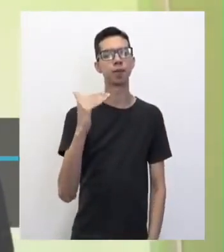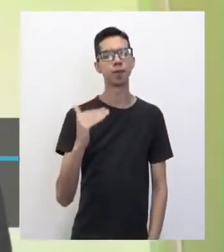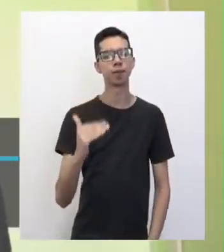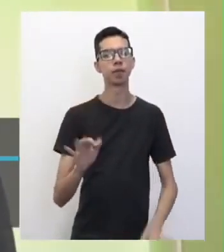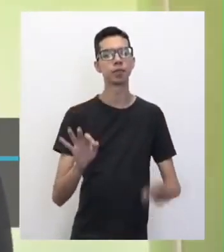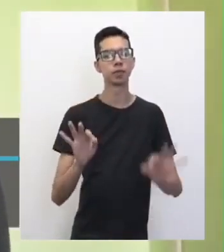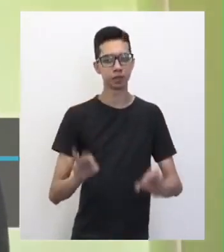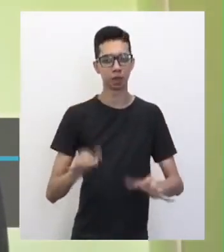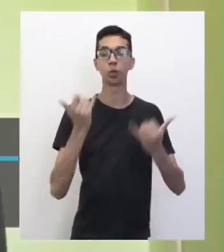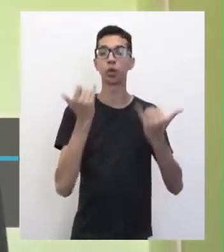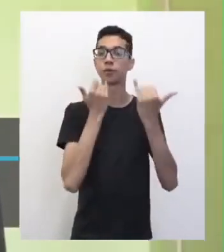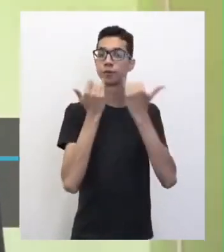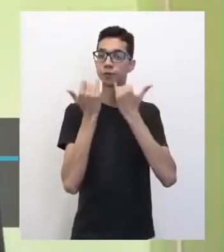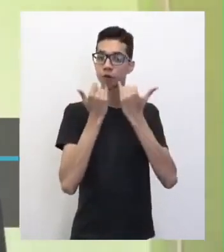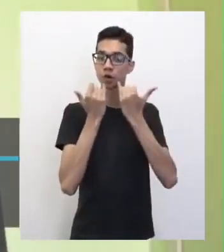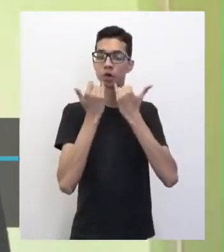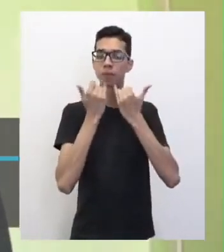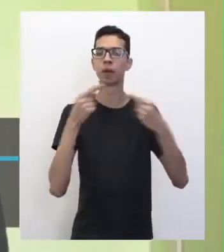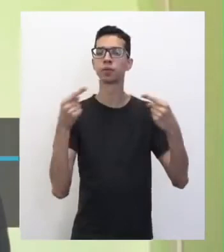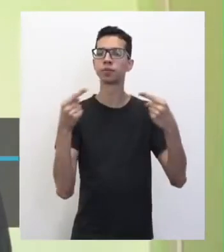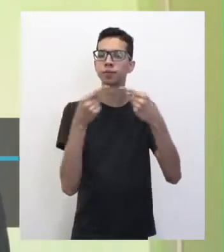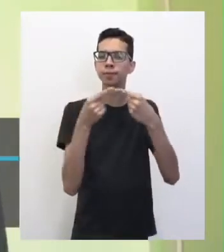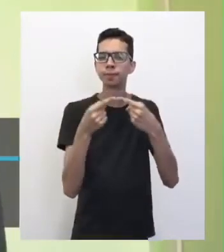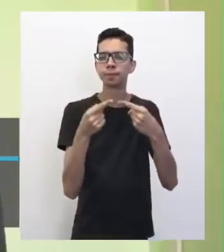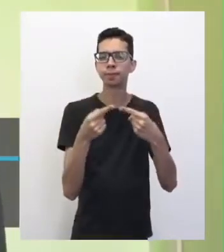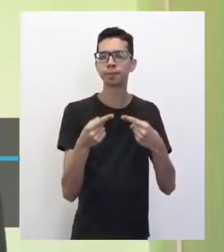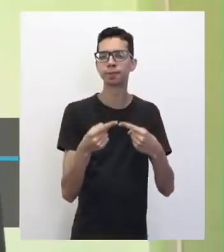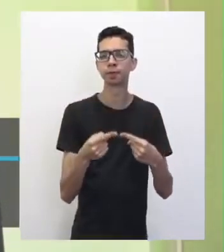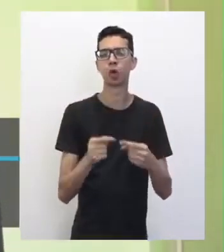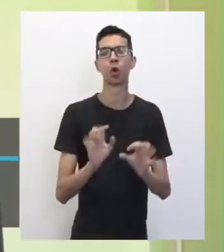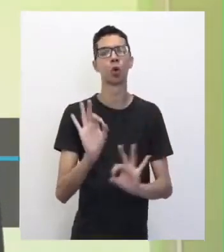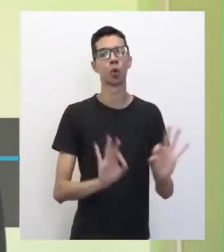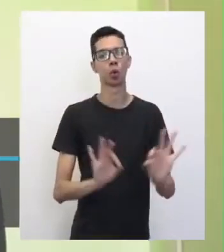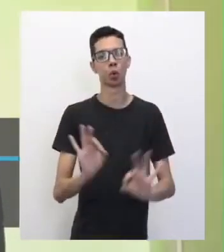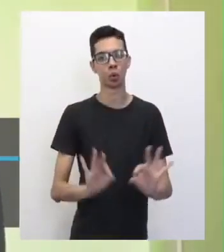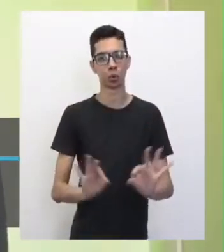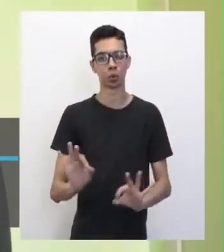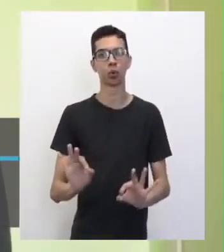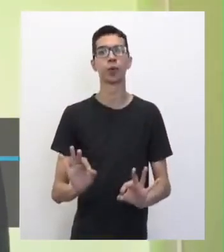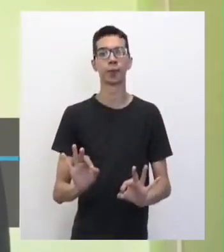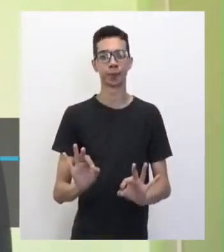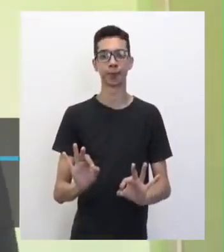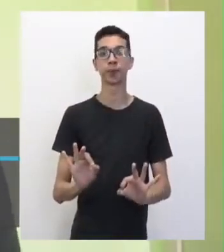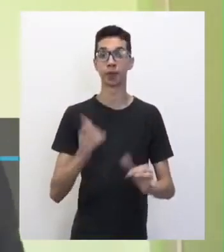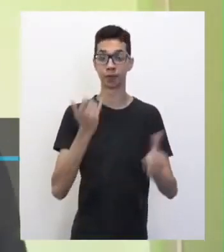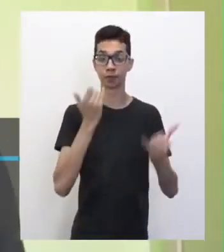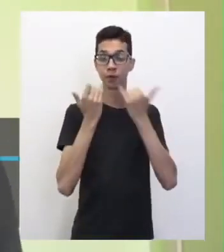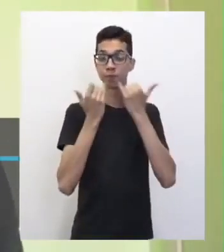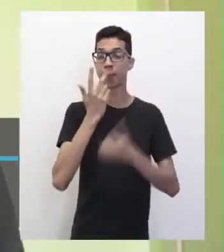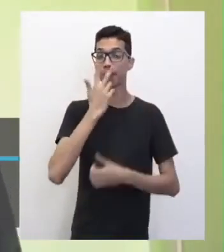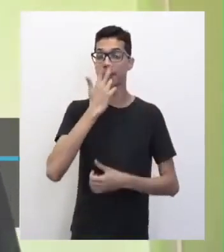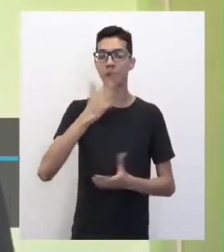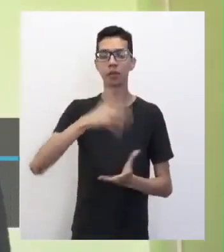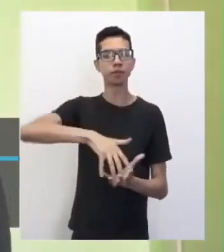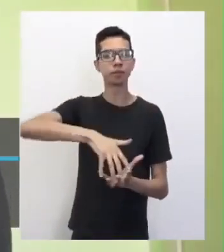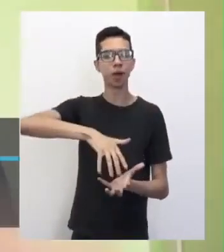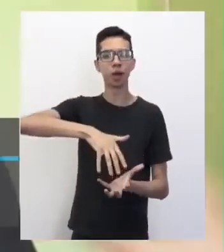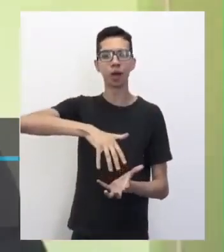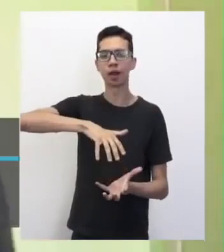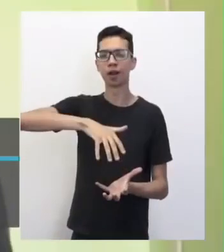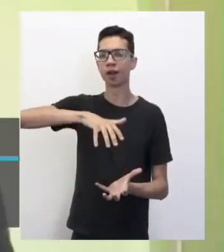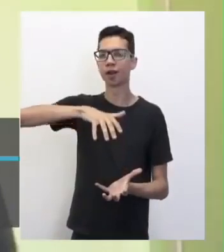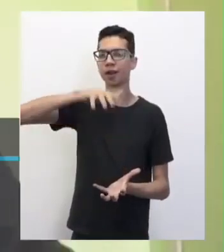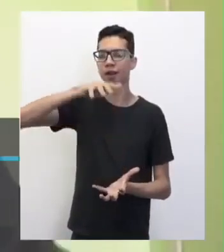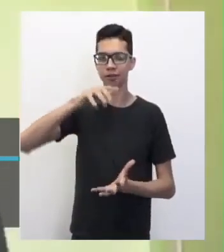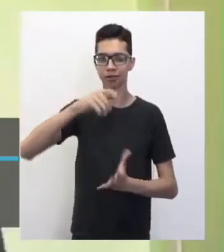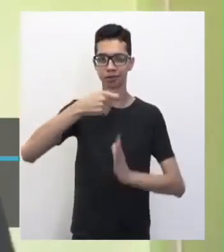estão bem enlaçadas, bem organizadas e foram avançando à medida que o texto foi correndo, né? Então é